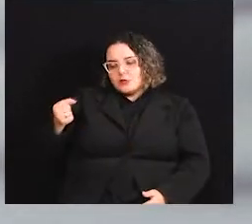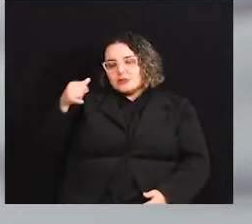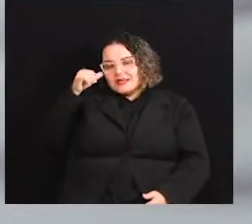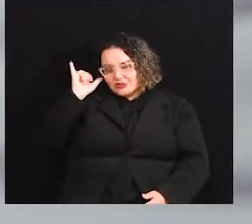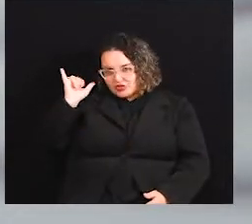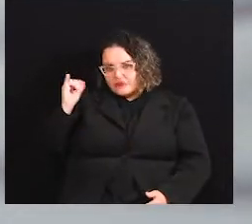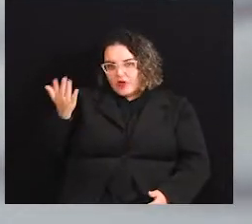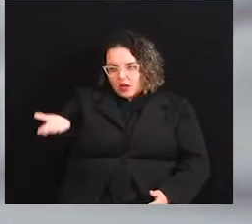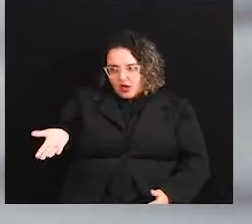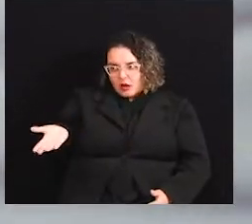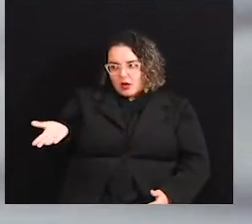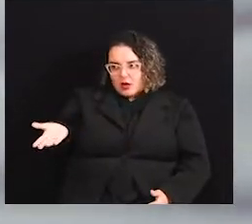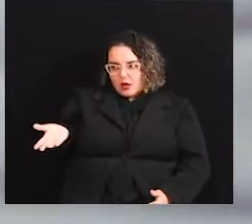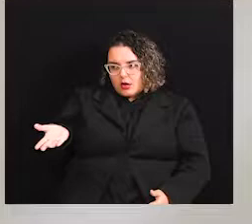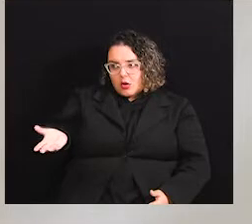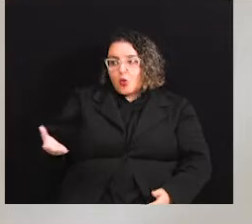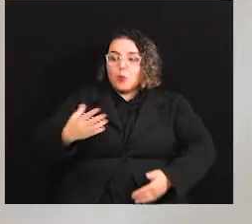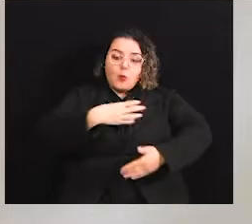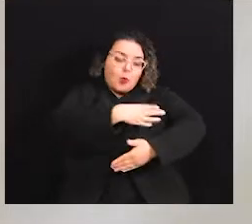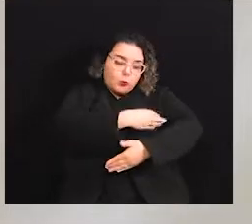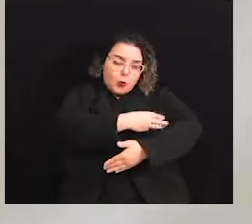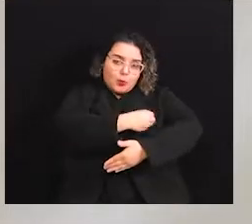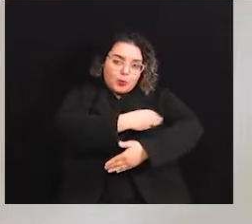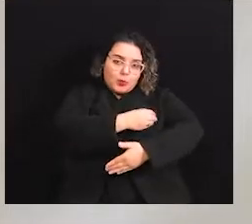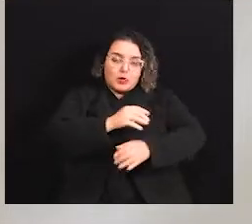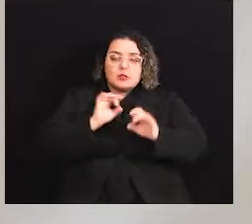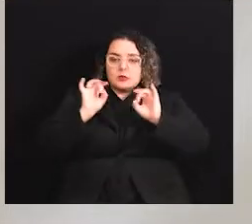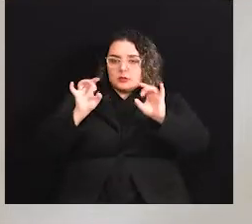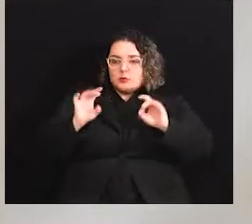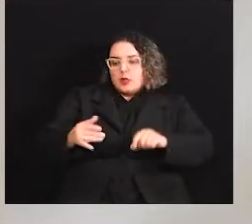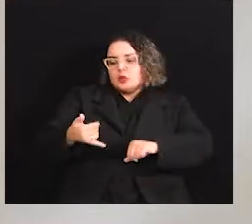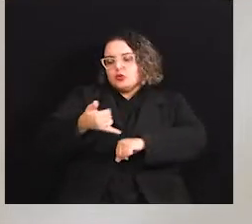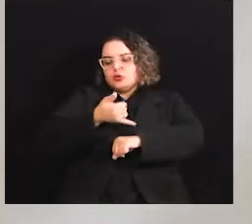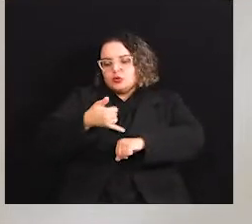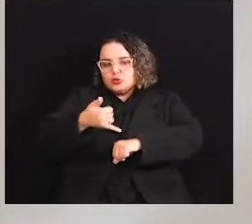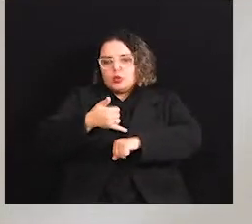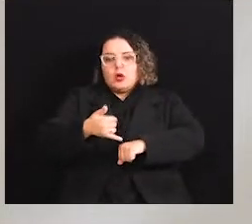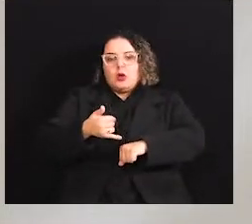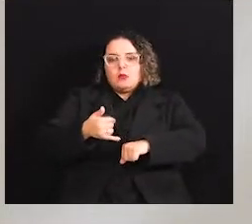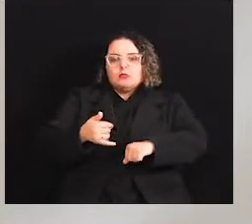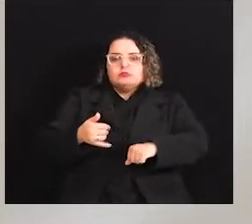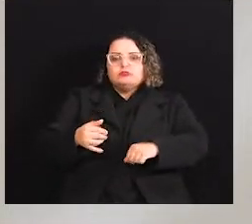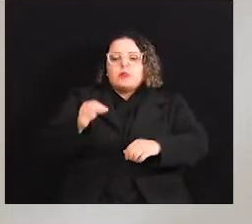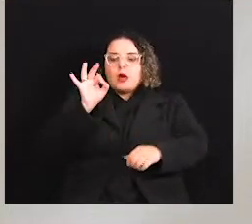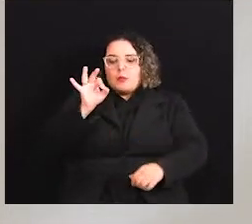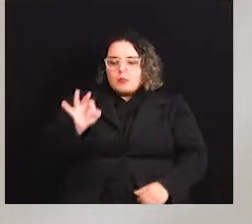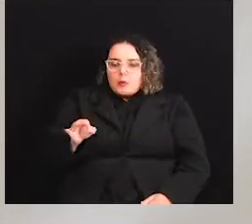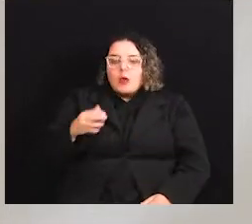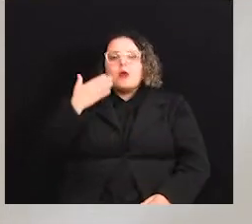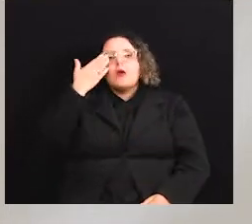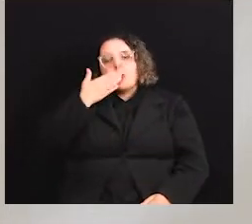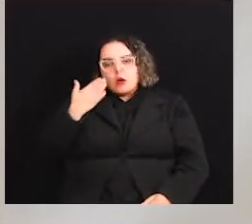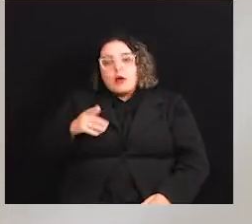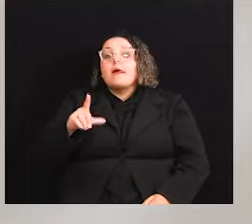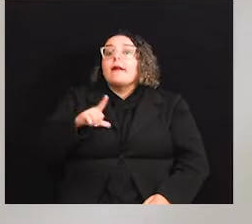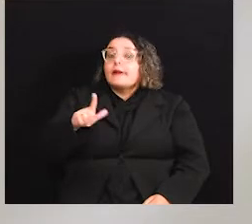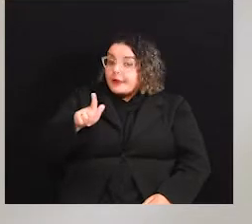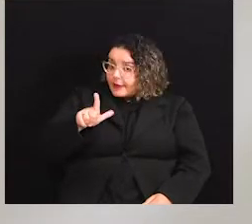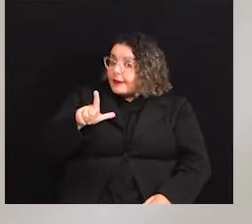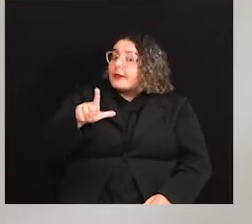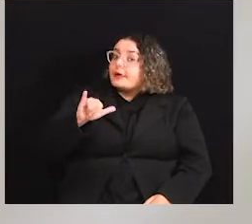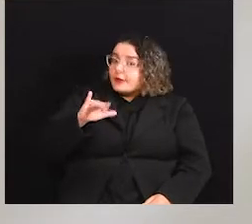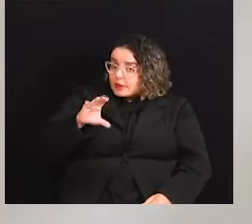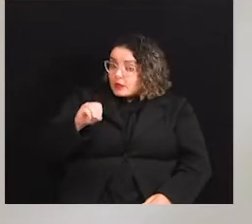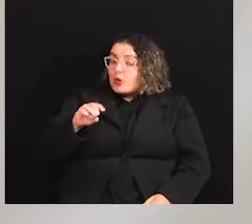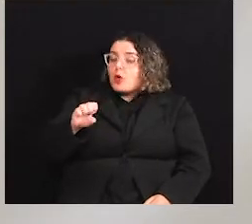vaca, tá? Então, o leite materno tem um teor específico de gordura, tem os açúcares e tem glicose